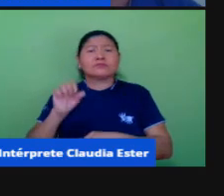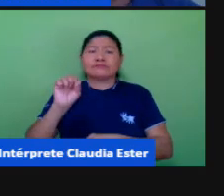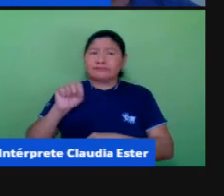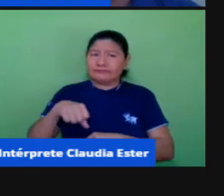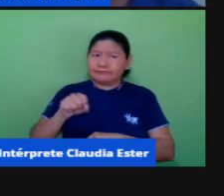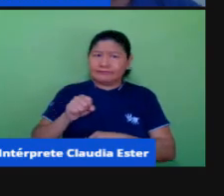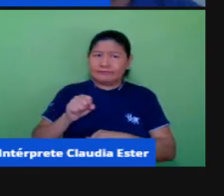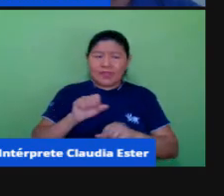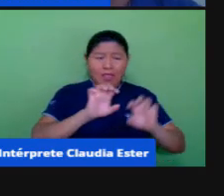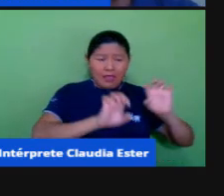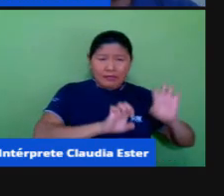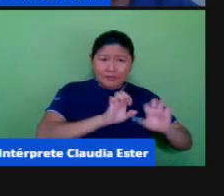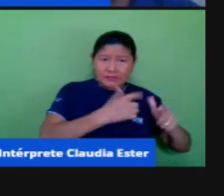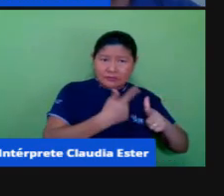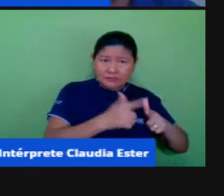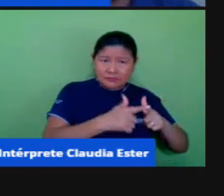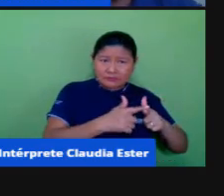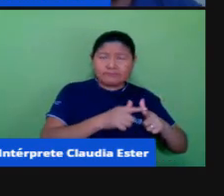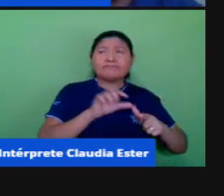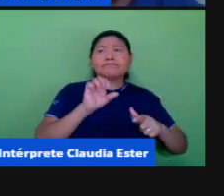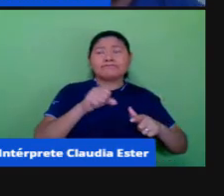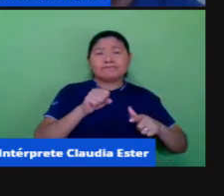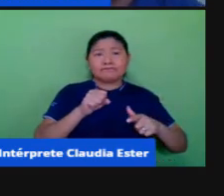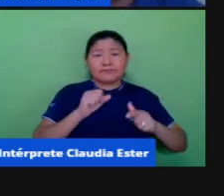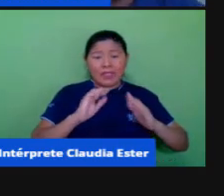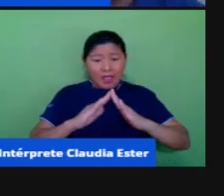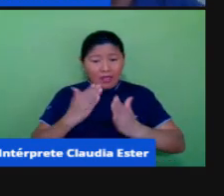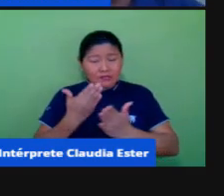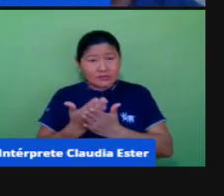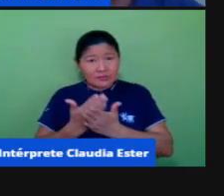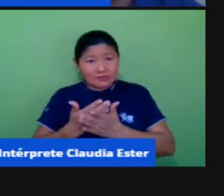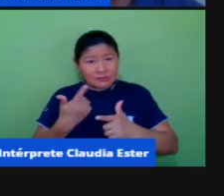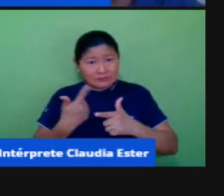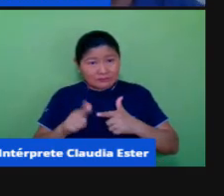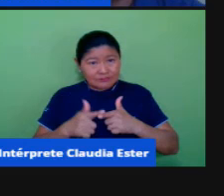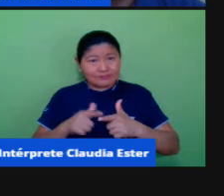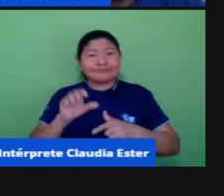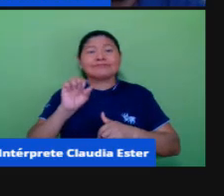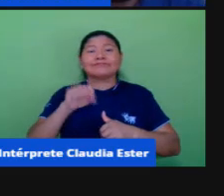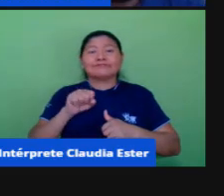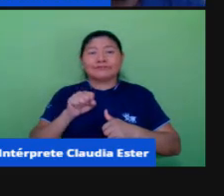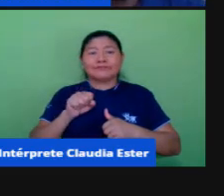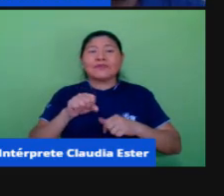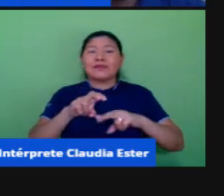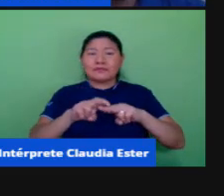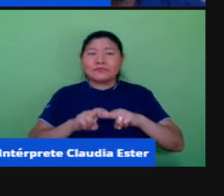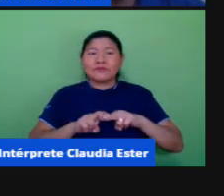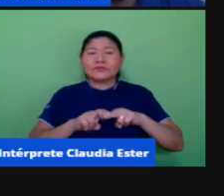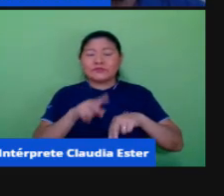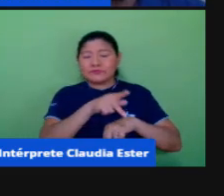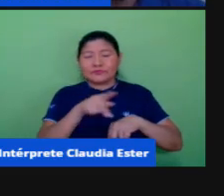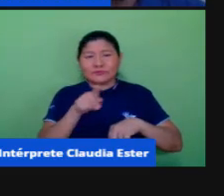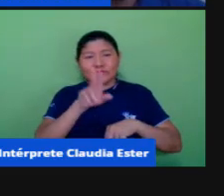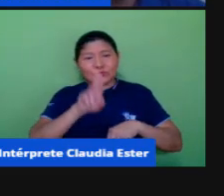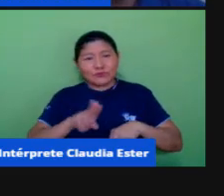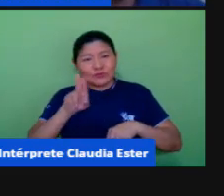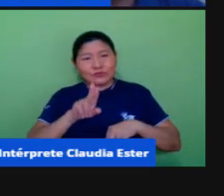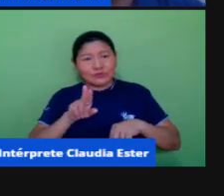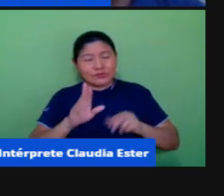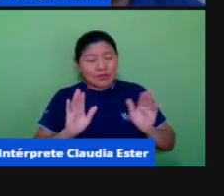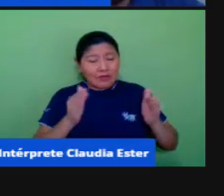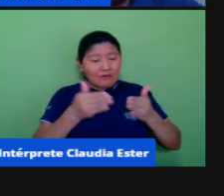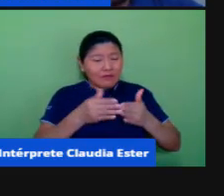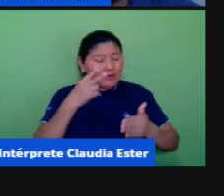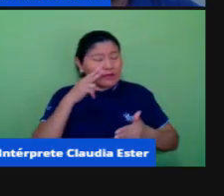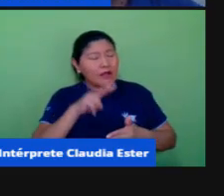professor resgata, quando ele traz, quando ele dirige os alunos dele, os estudantes dele, a desenvolverem